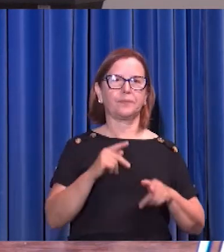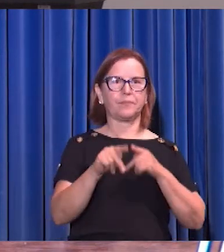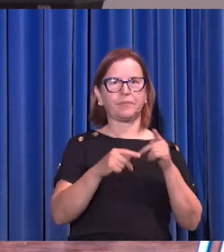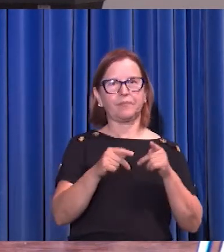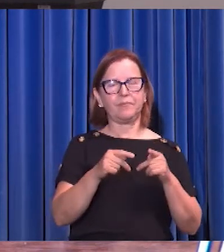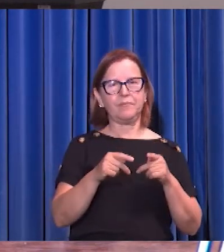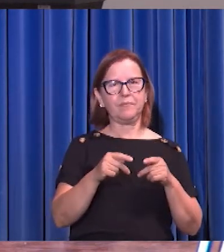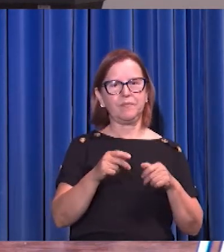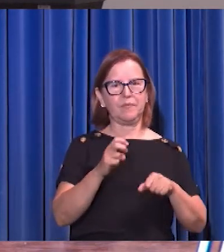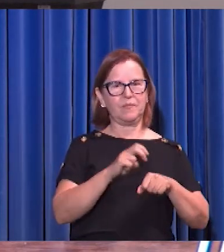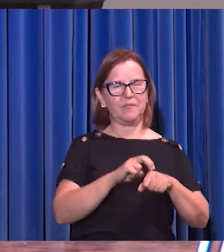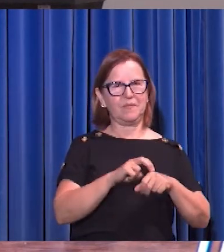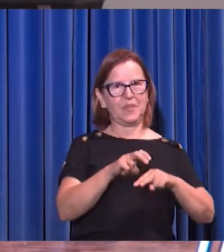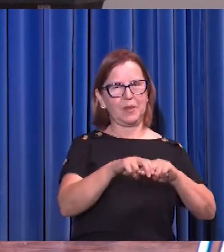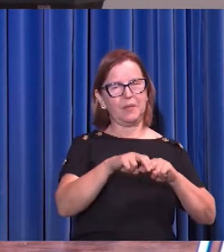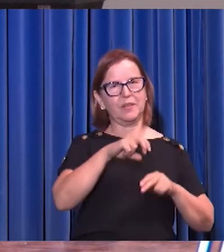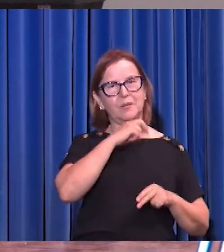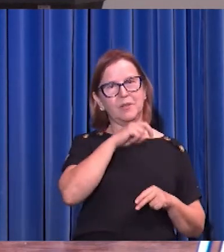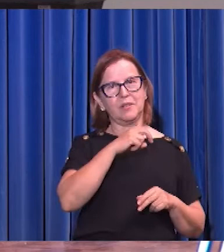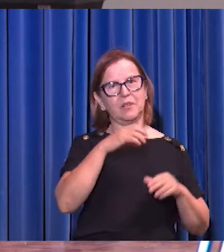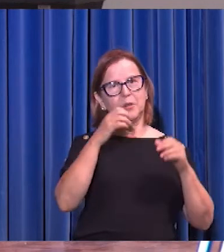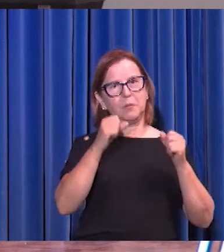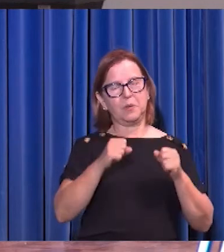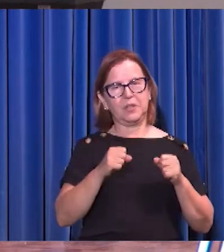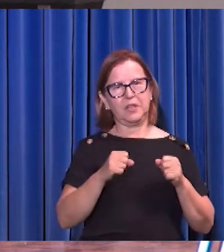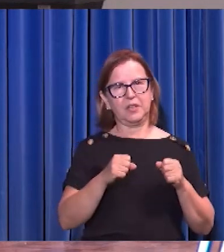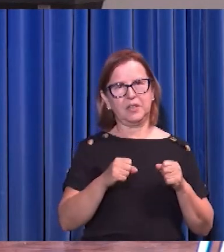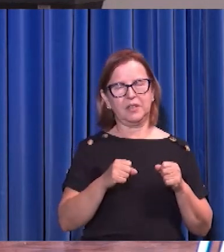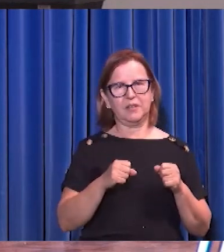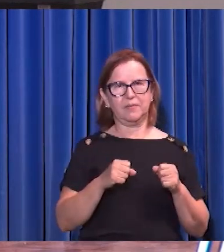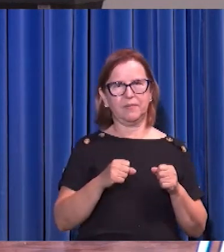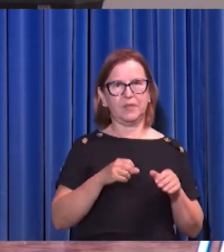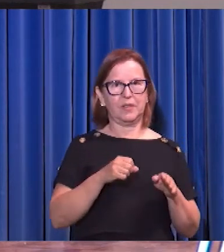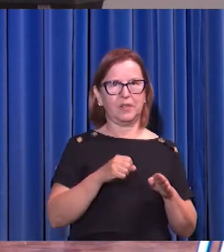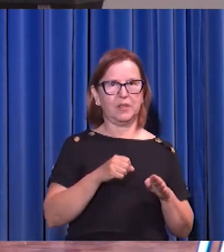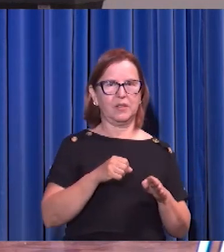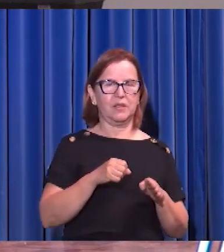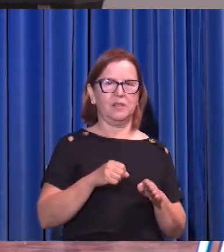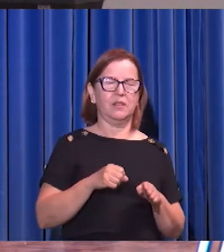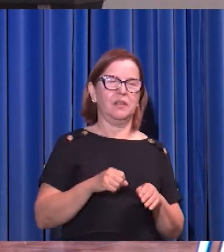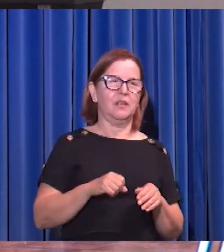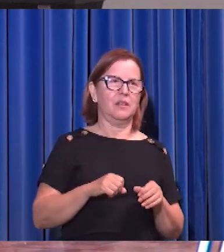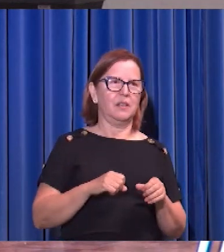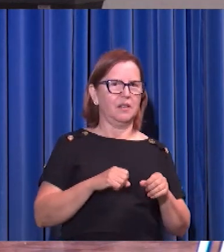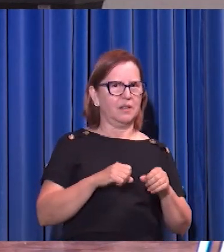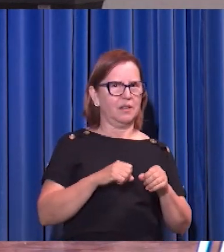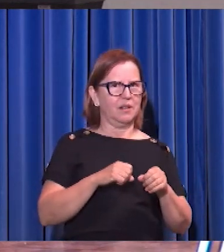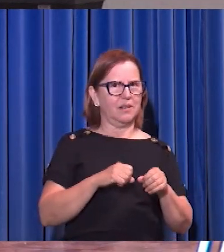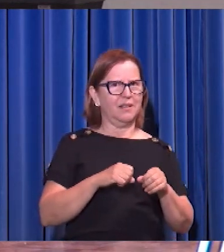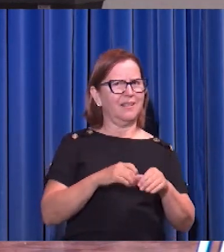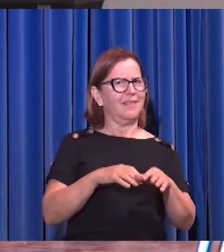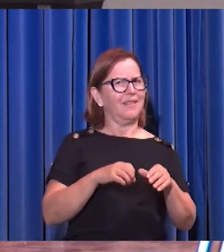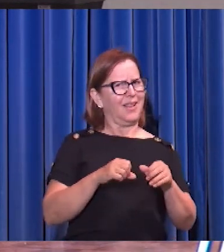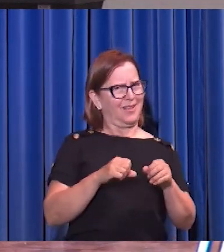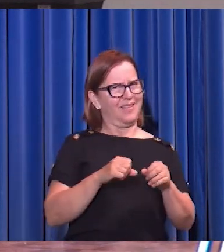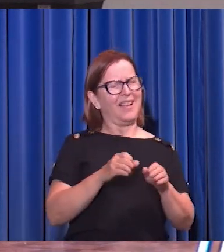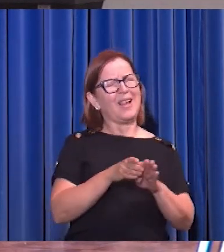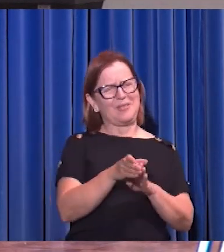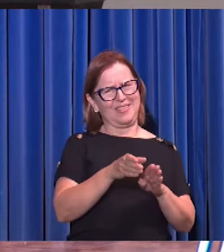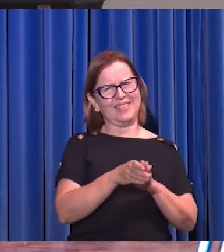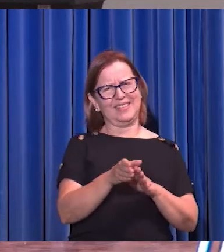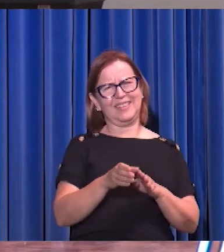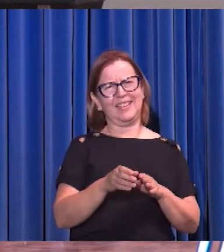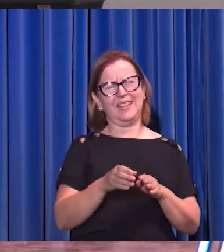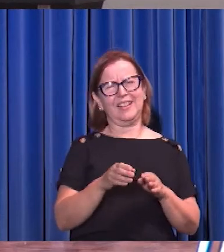foram mordidas pelas serpentes poderiam ser orientadas a interceder à própria serpente. Olha, e se